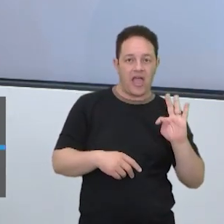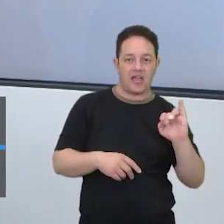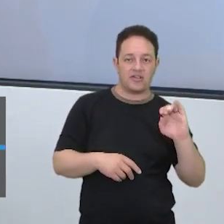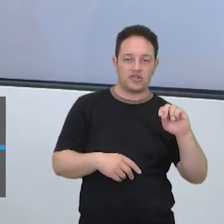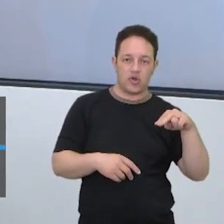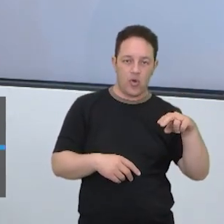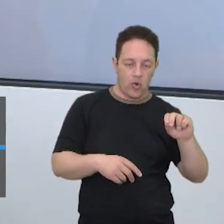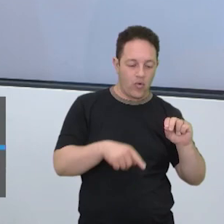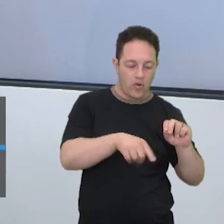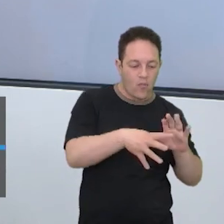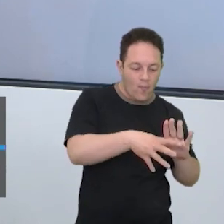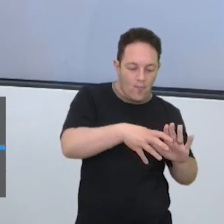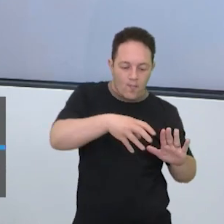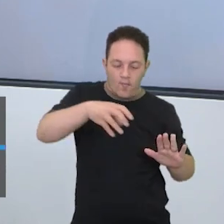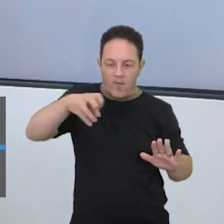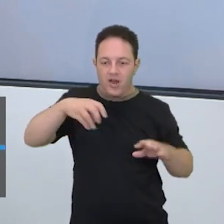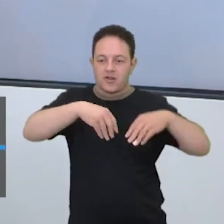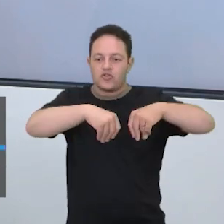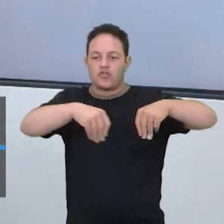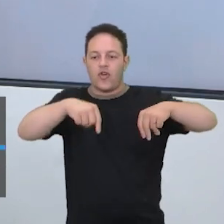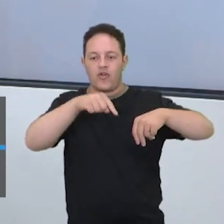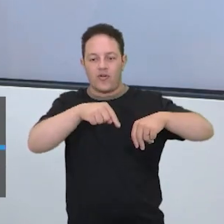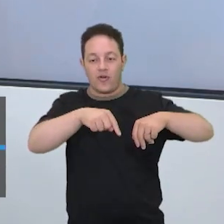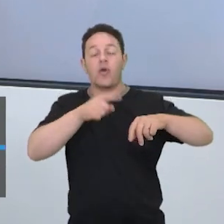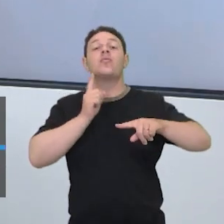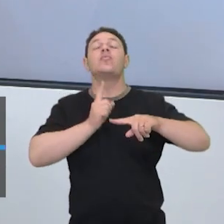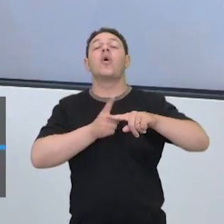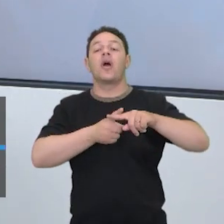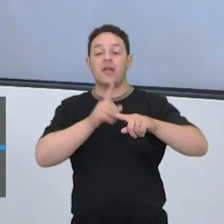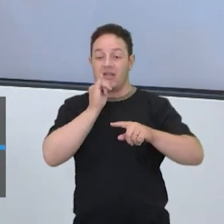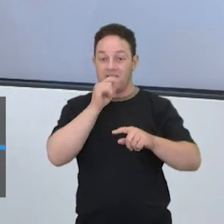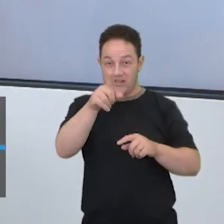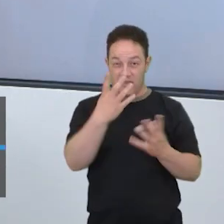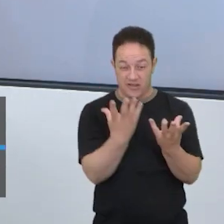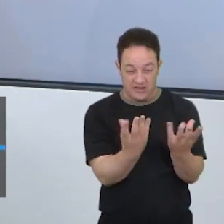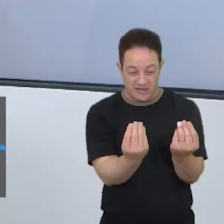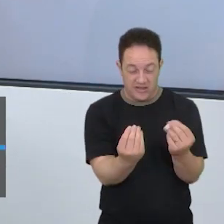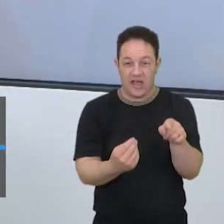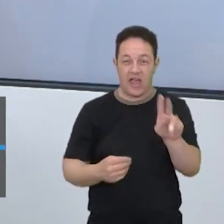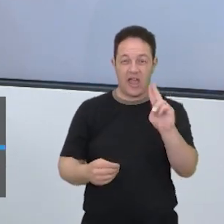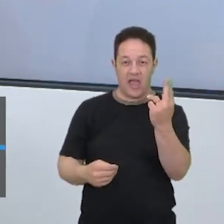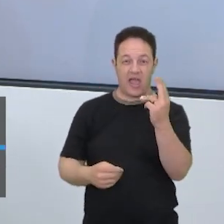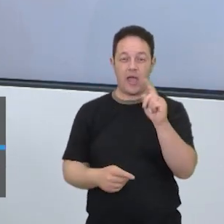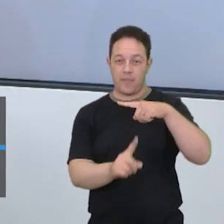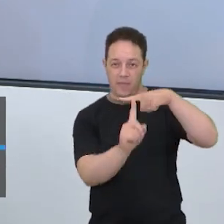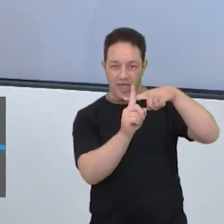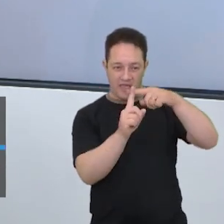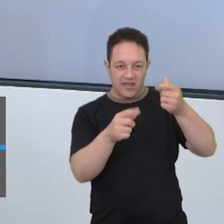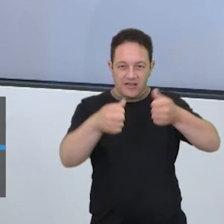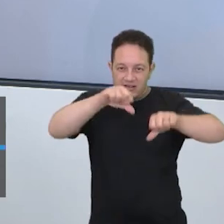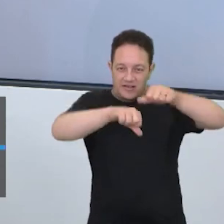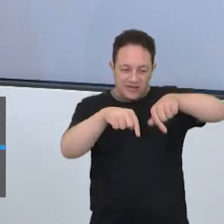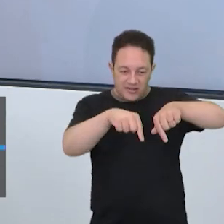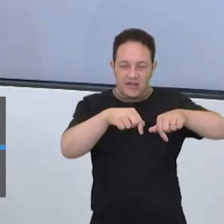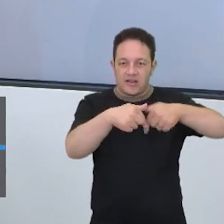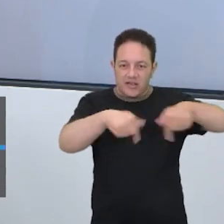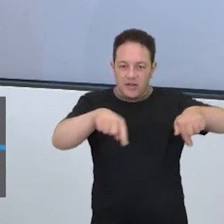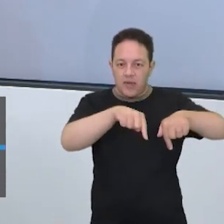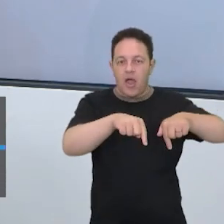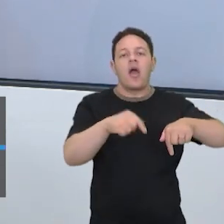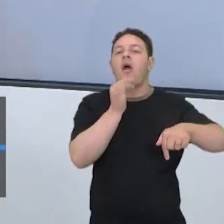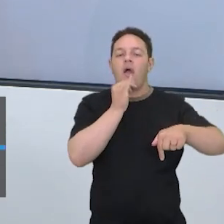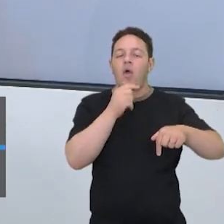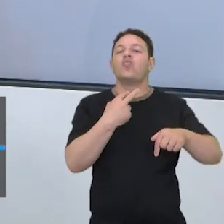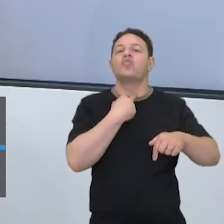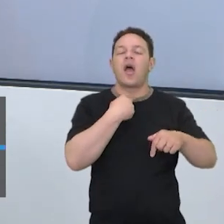do solo. E isso vai implicar justamente porque se você tem muito H+, você não consegue fazer essa troca para absorver. Olha, eu te dou um e